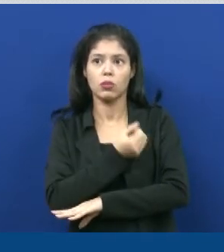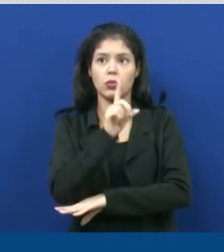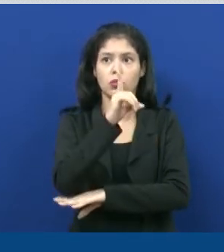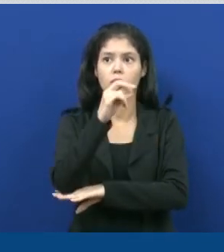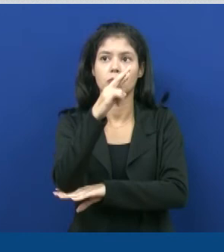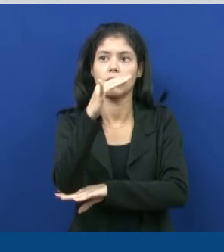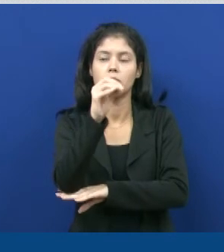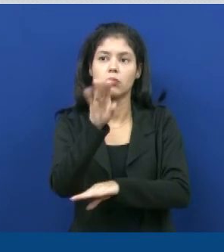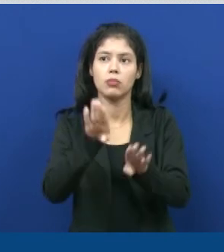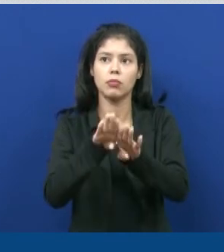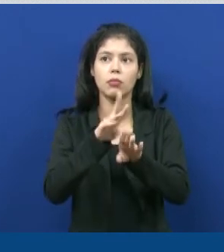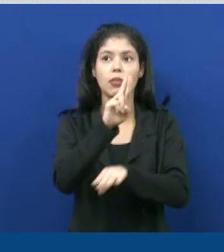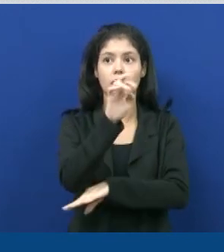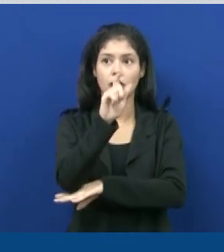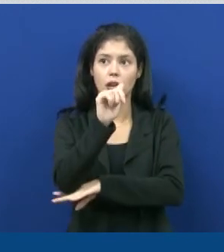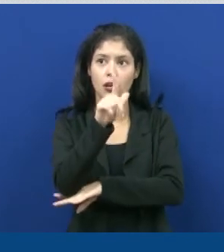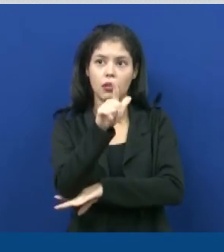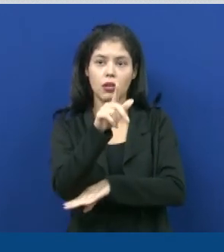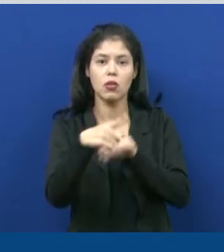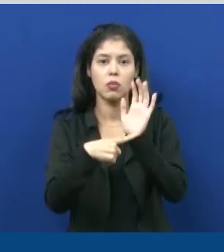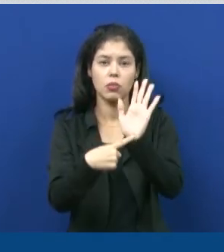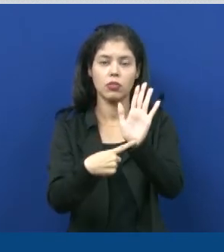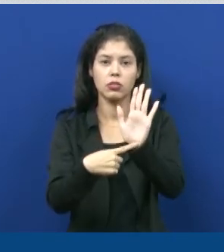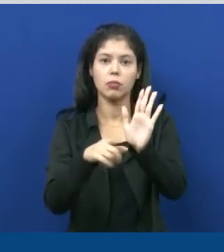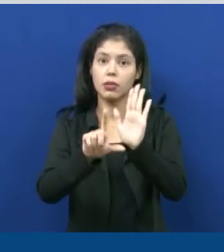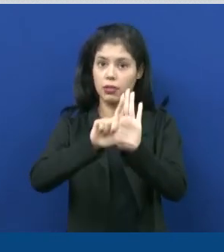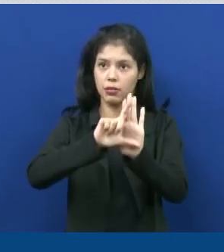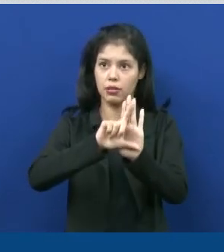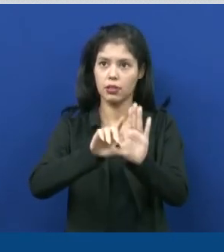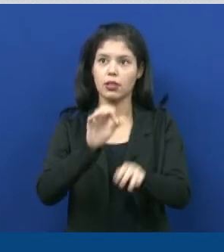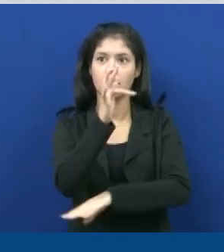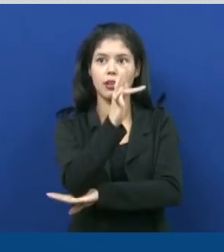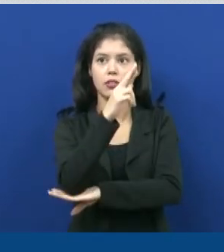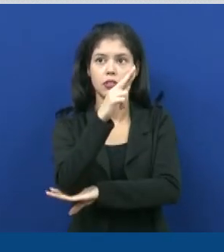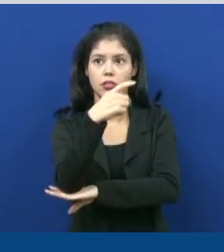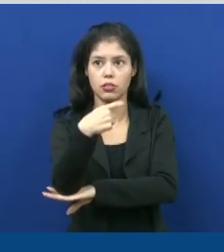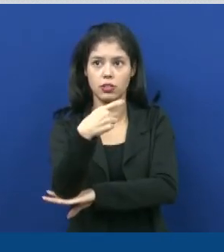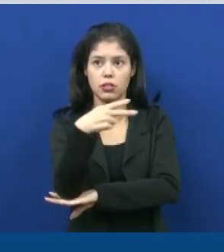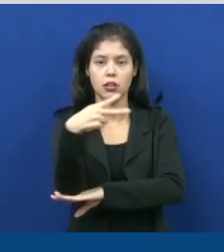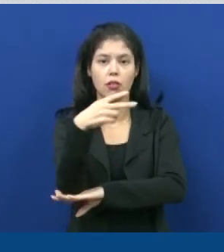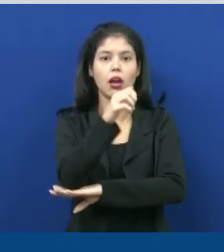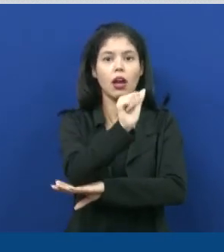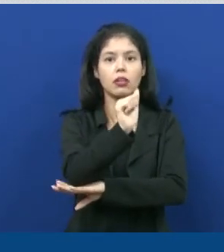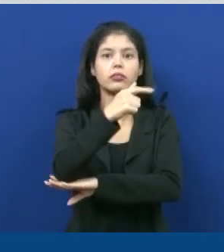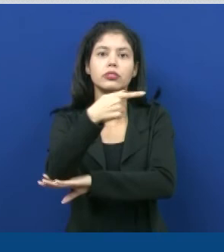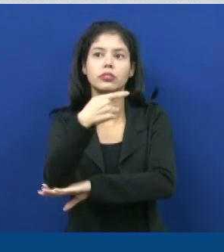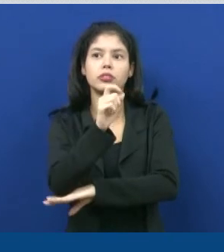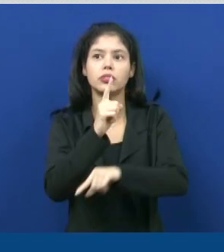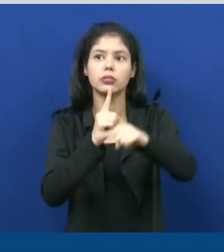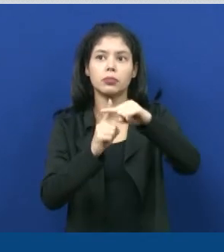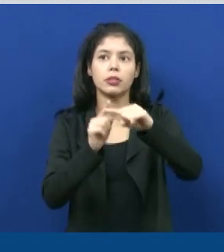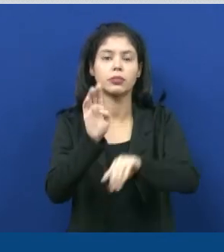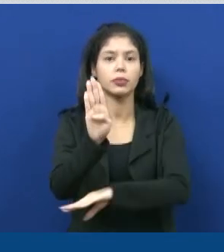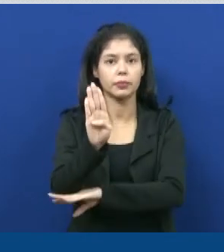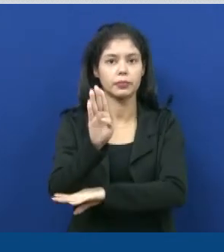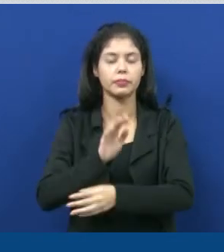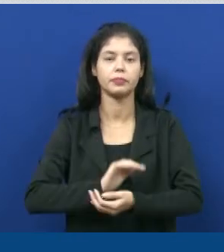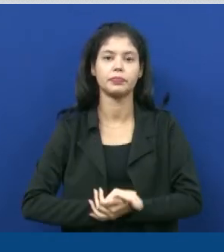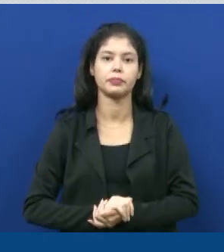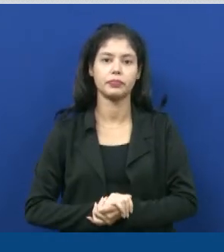também nos reais, dada por uma lei da forma f de x ou y igual a ax mais